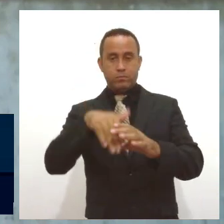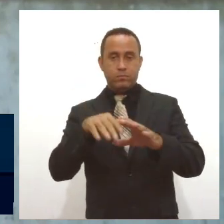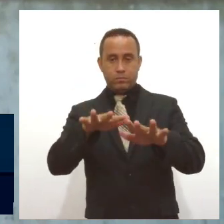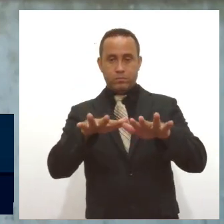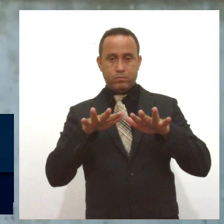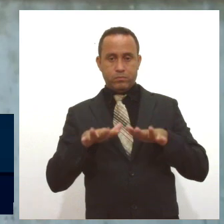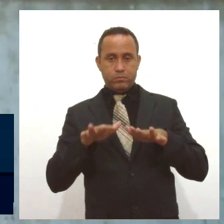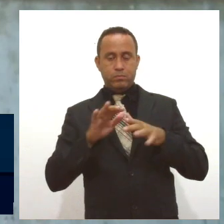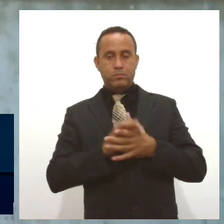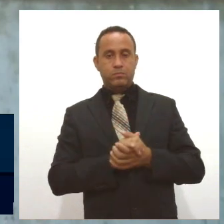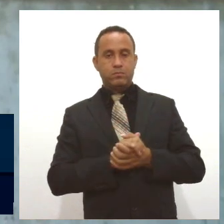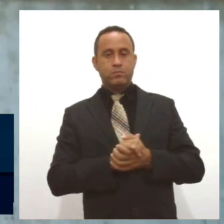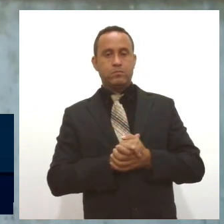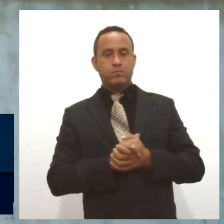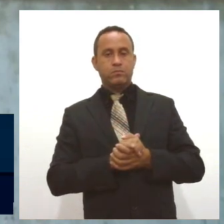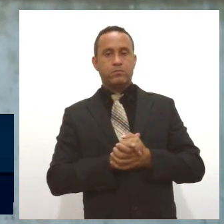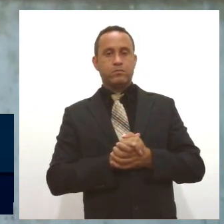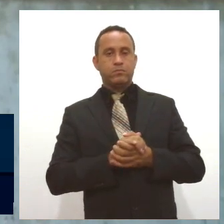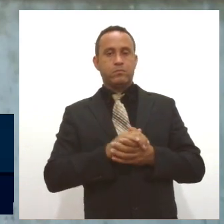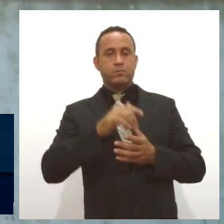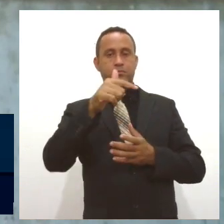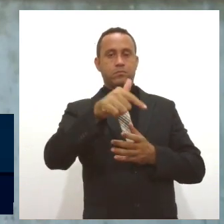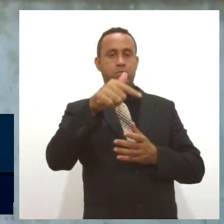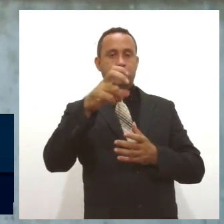encontra. Moção